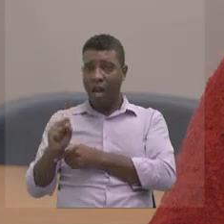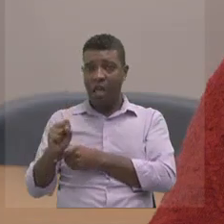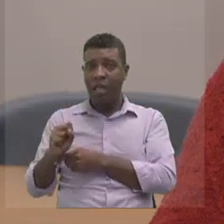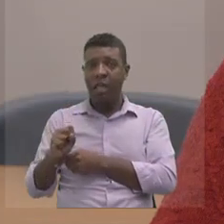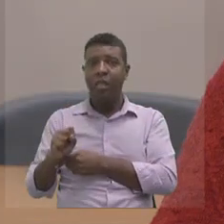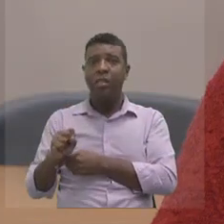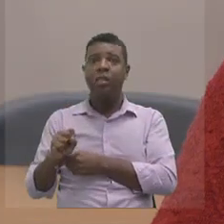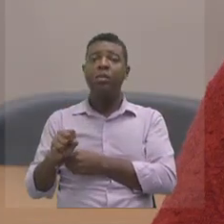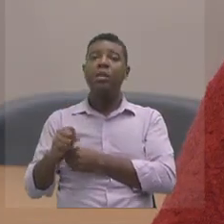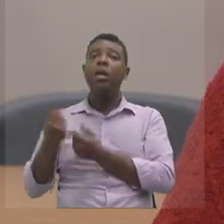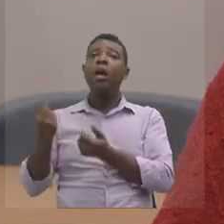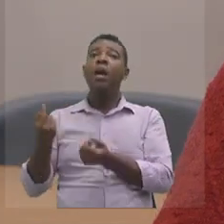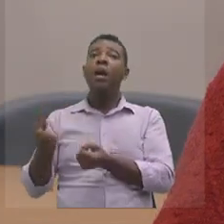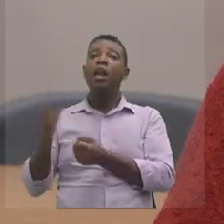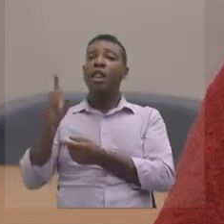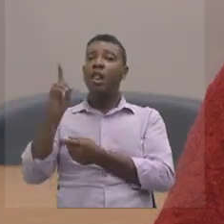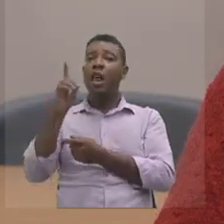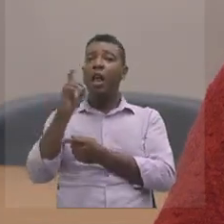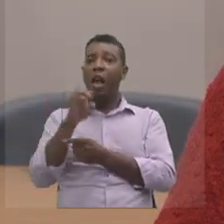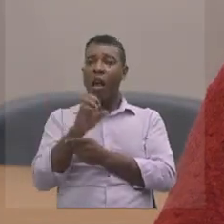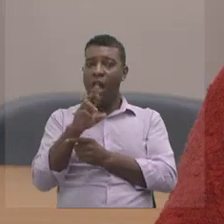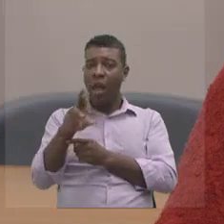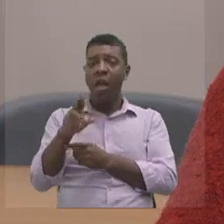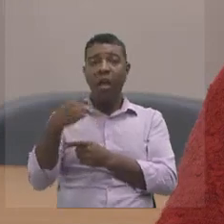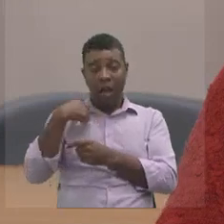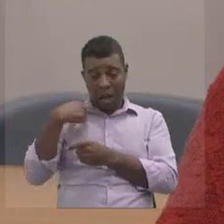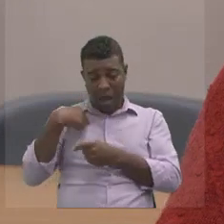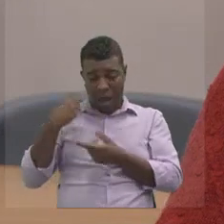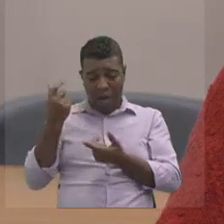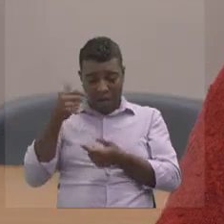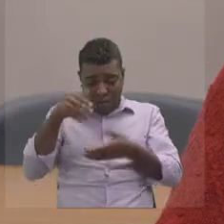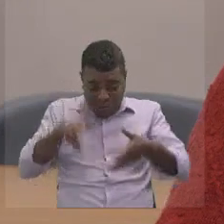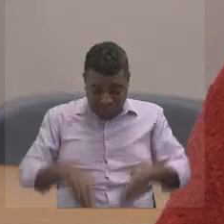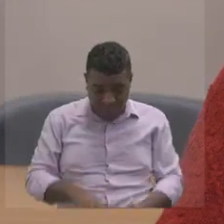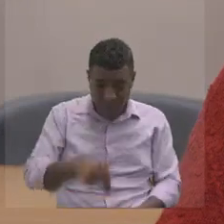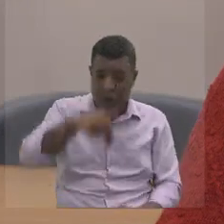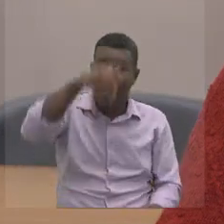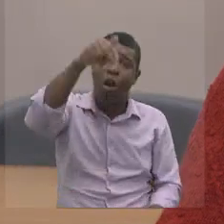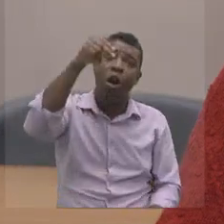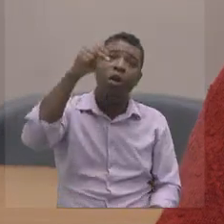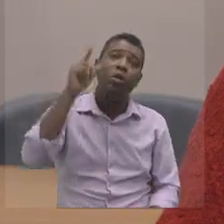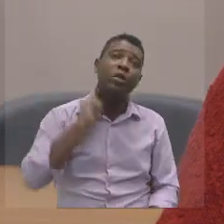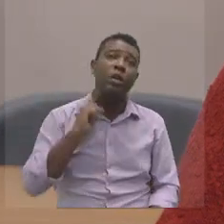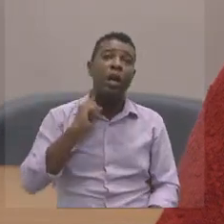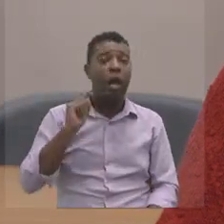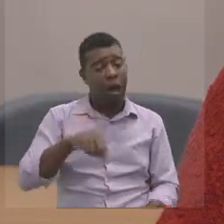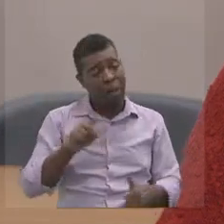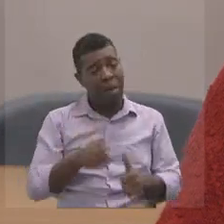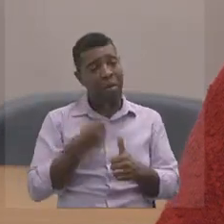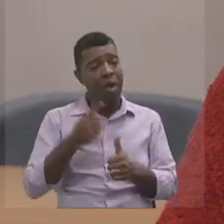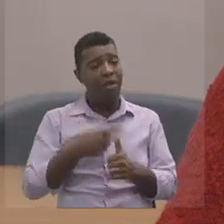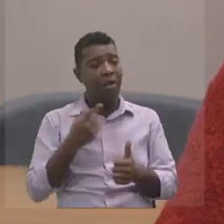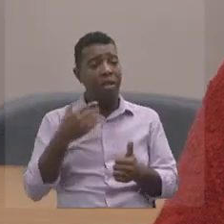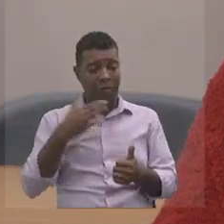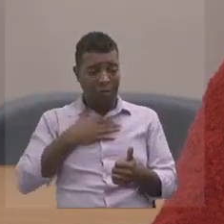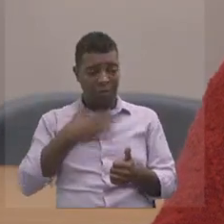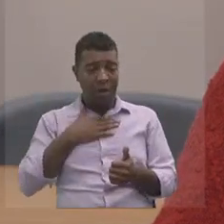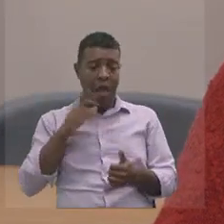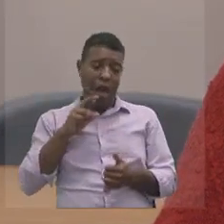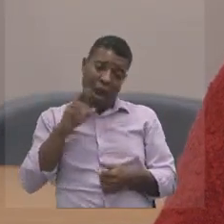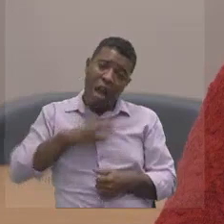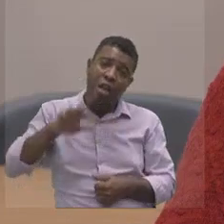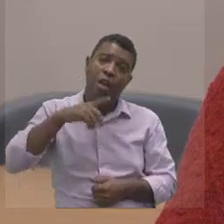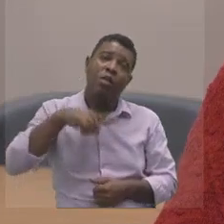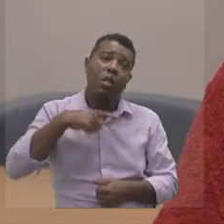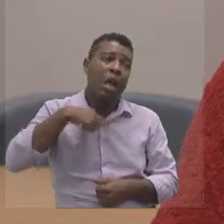Mineiro que sou do extremo norte é a primeira vez que a minha região tem um deputado que representa o extremo norte